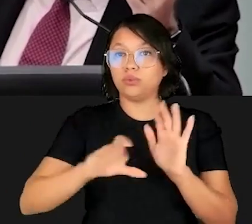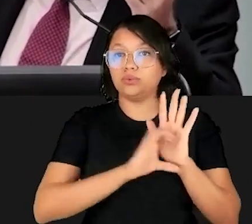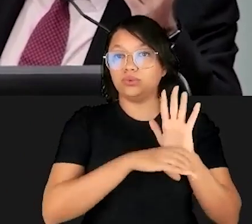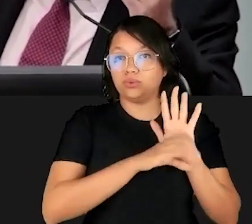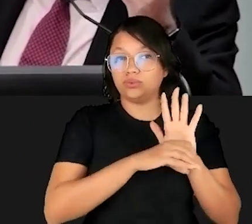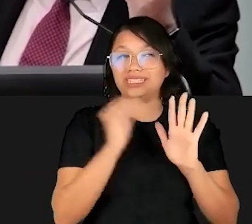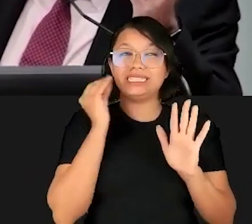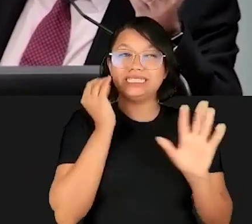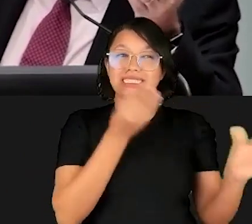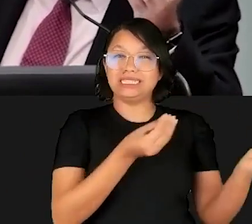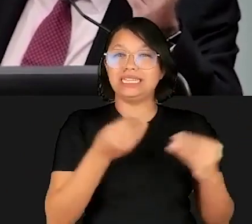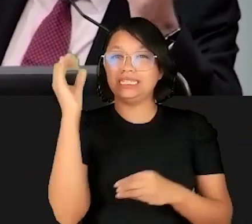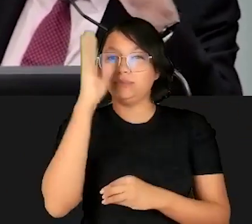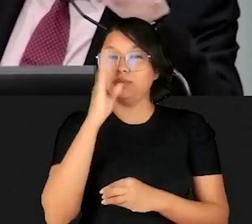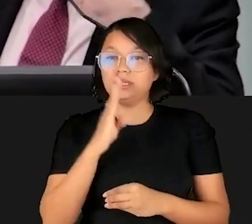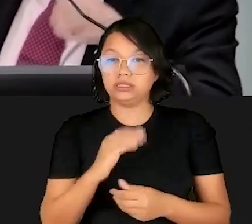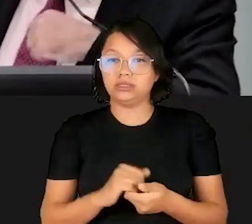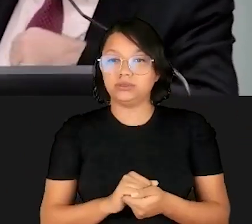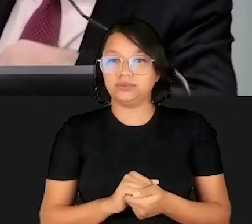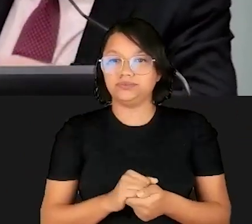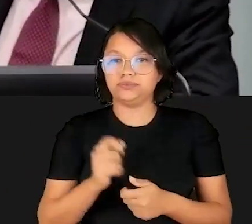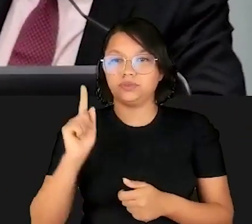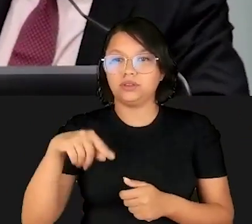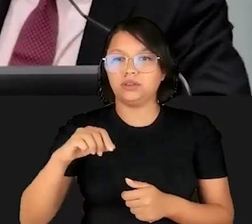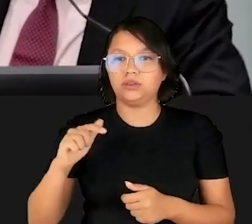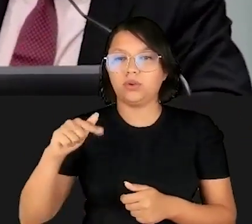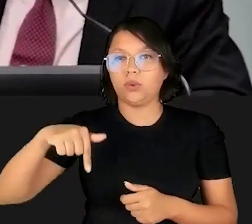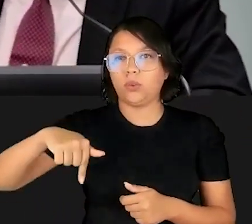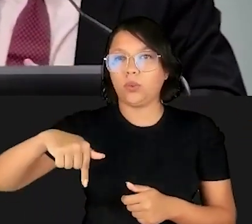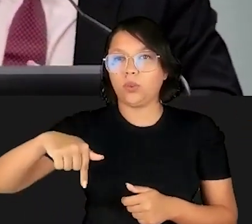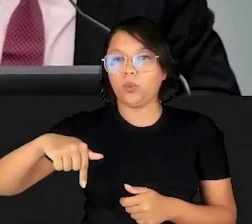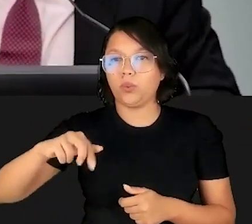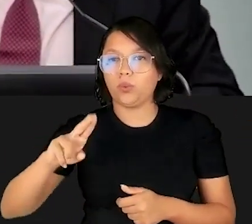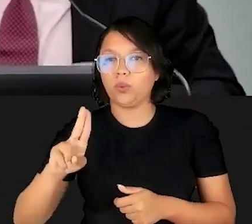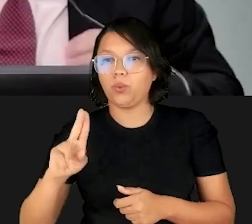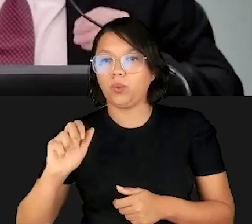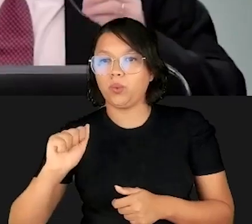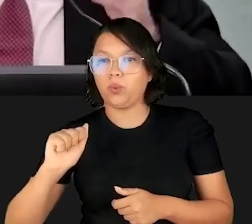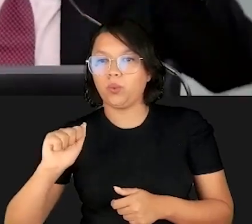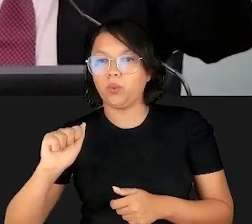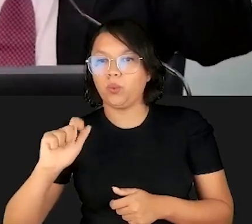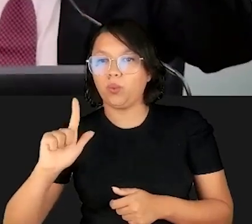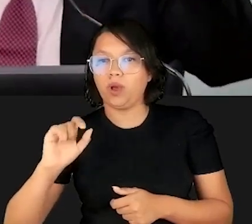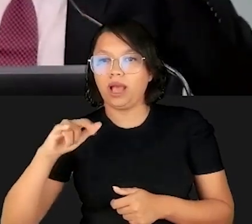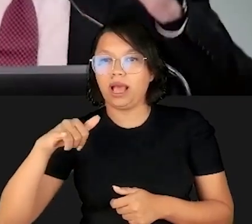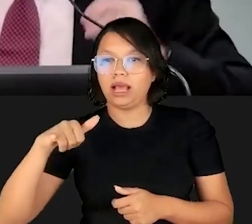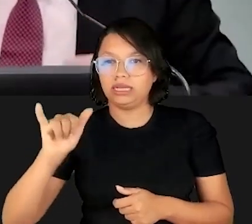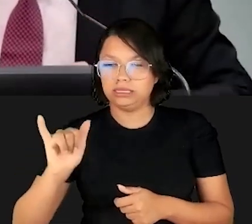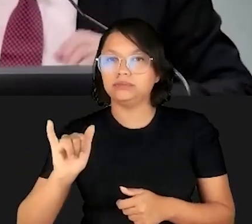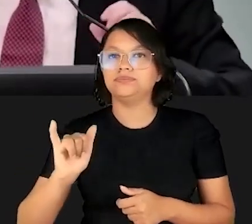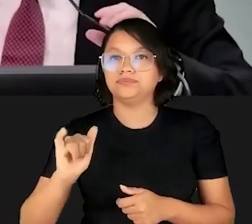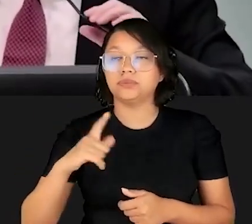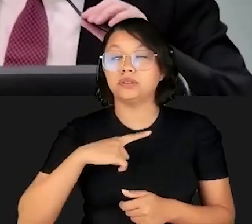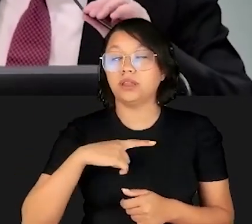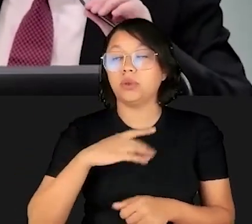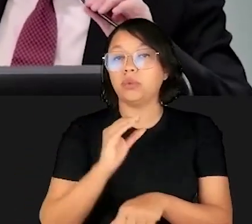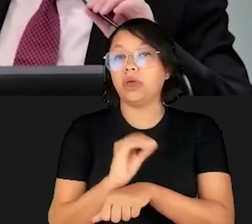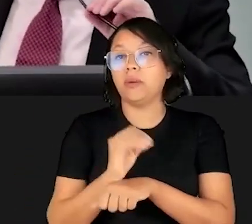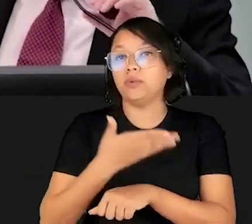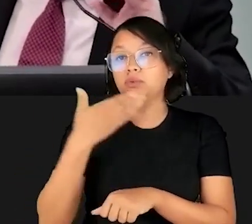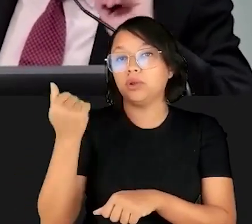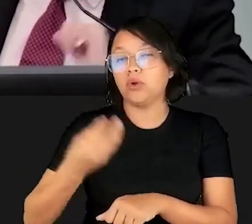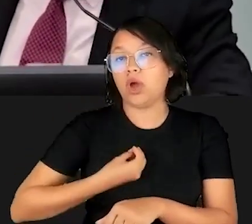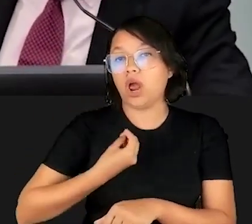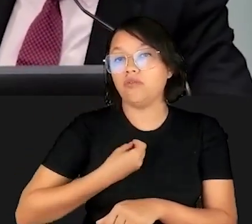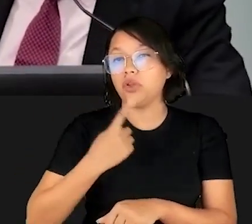se trazer para o Brasil, que é o de quali. O que é isso? Eu posso ter um tratamento que melhora 1 ano a expectativa de vida do paciente, mas ele passa